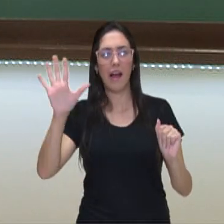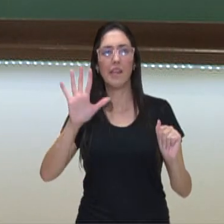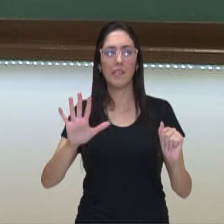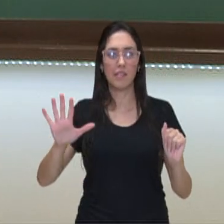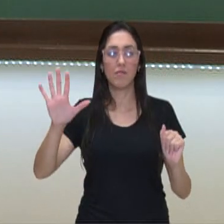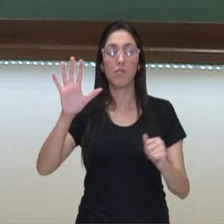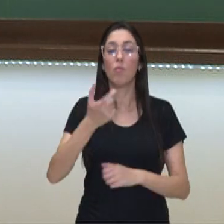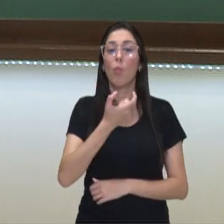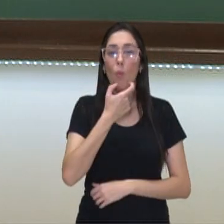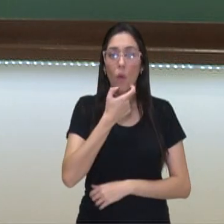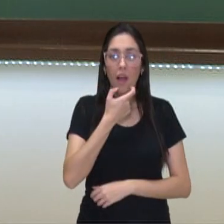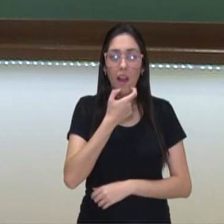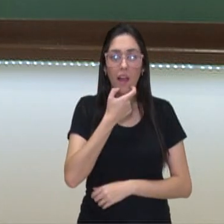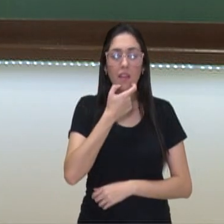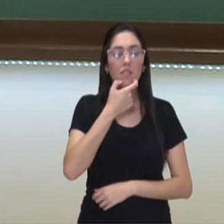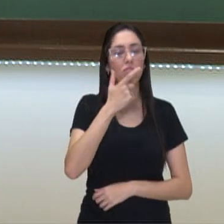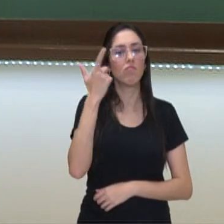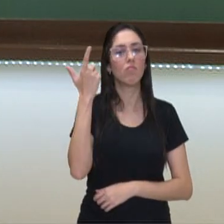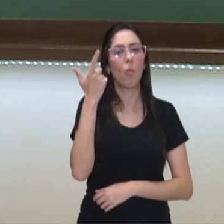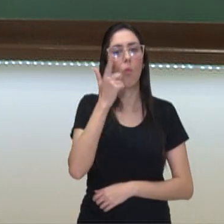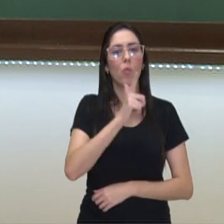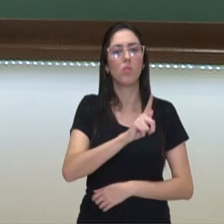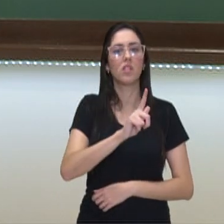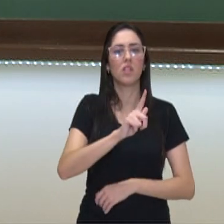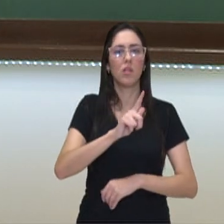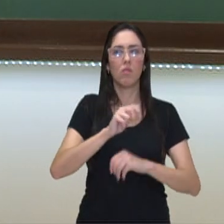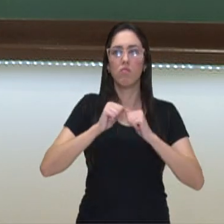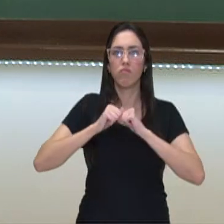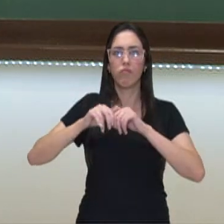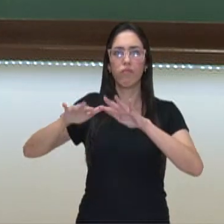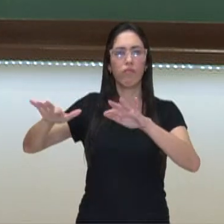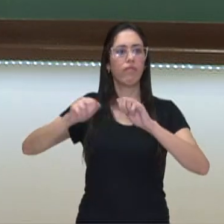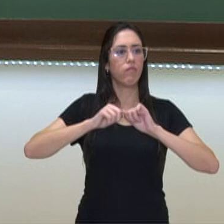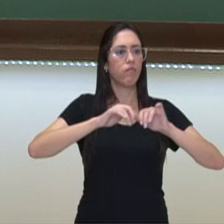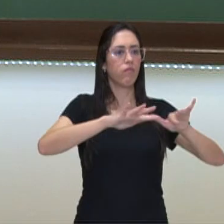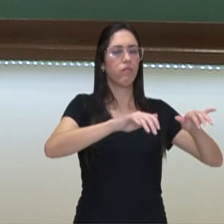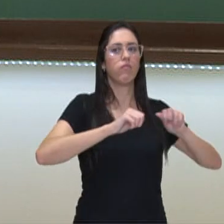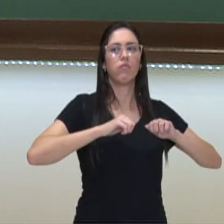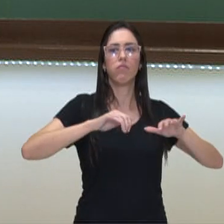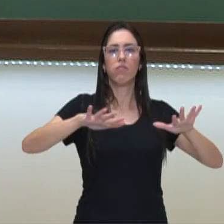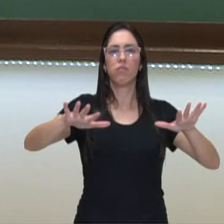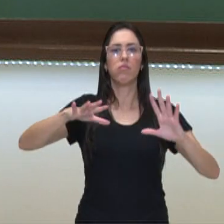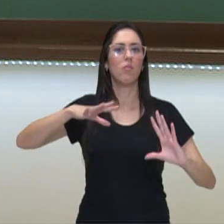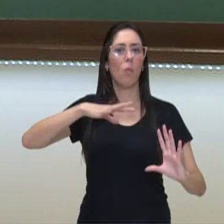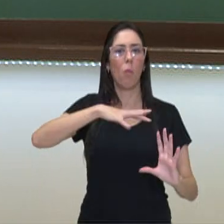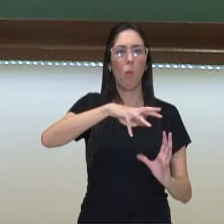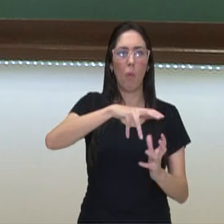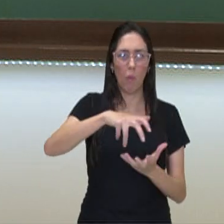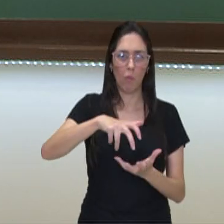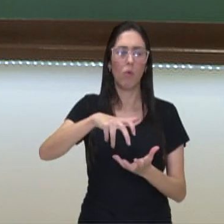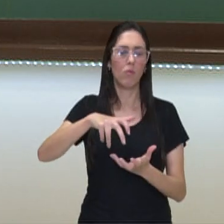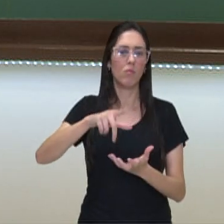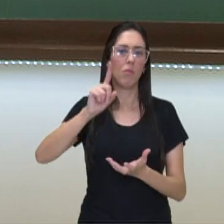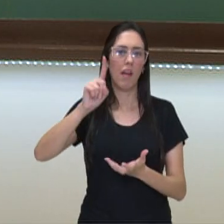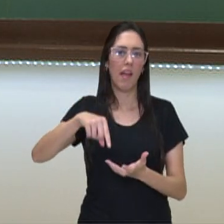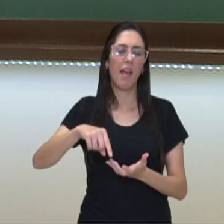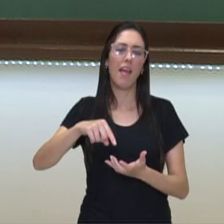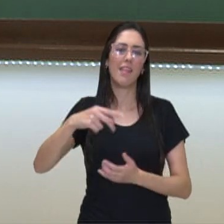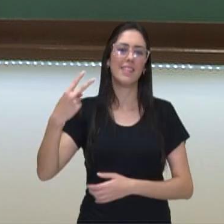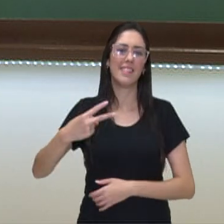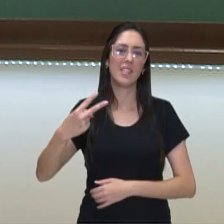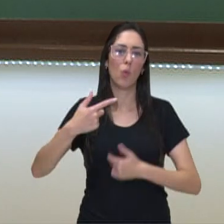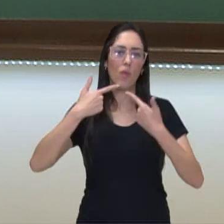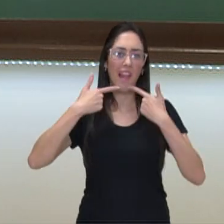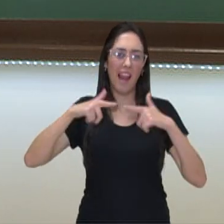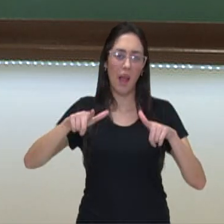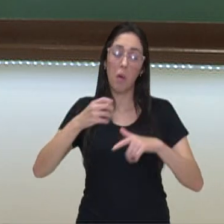o inglês chegasse, né, para vários locais do mundo como falantes da segunda língua e